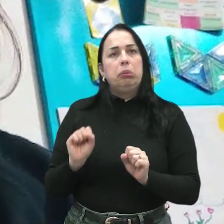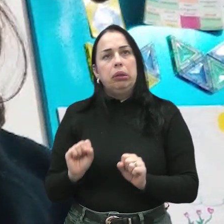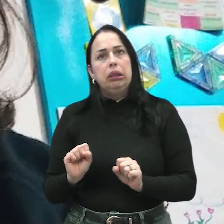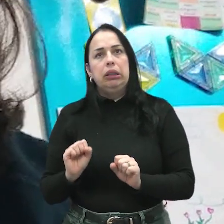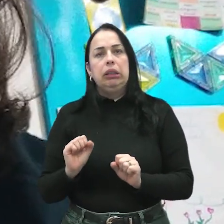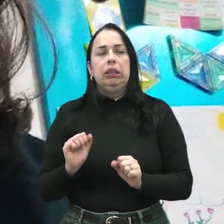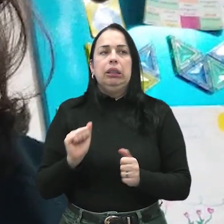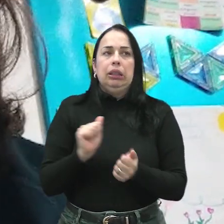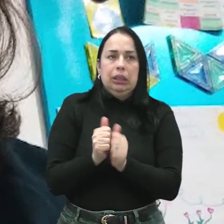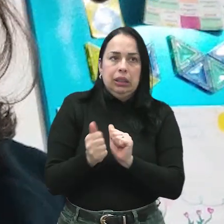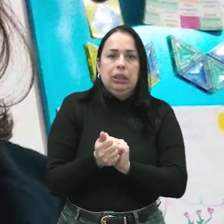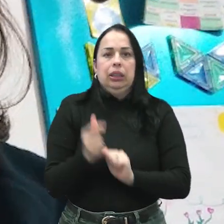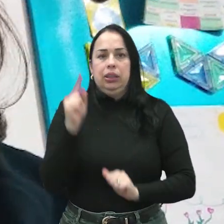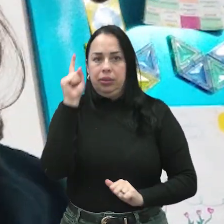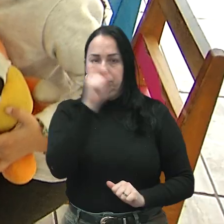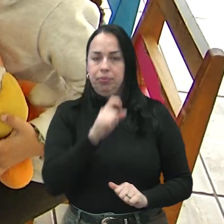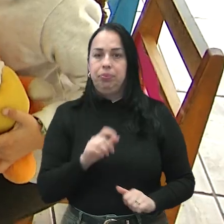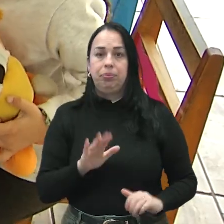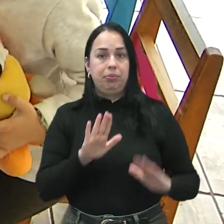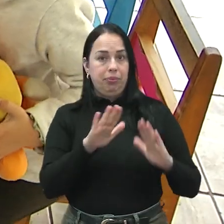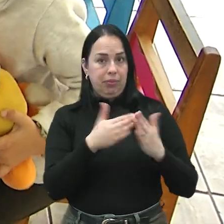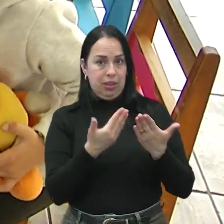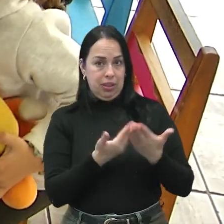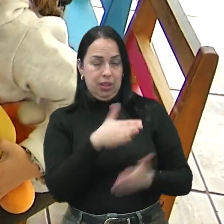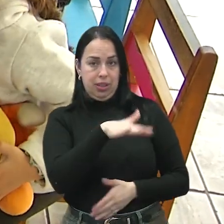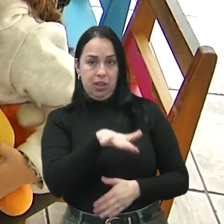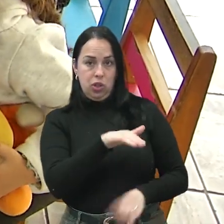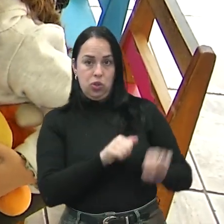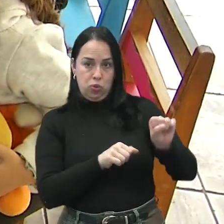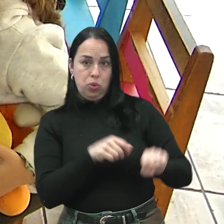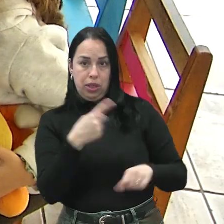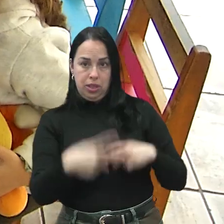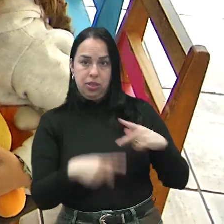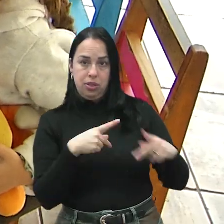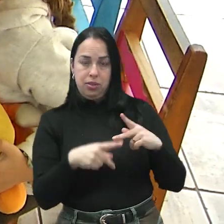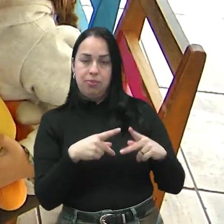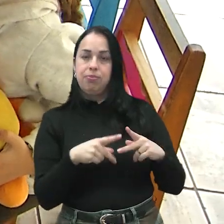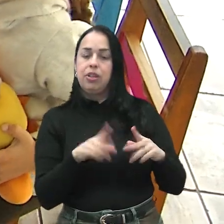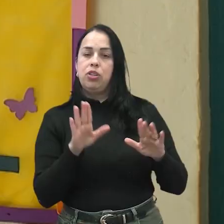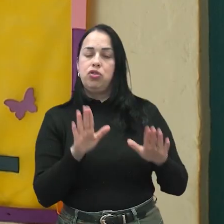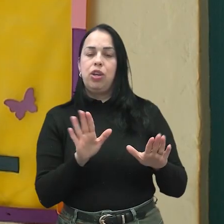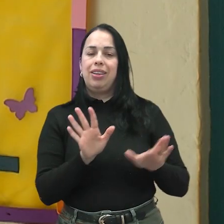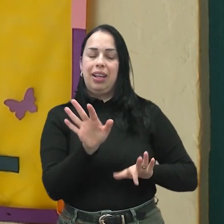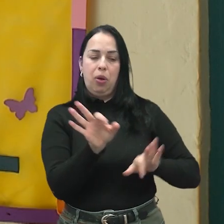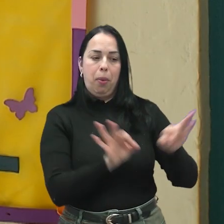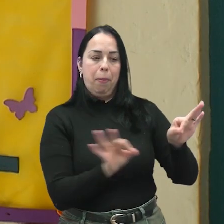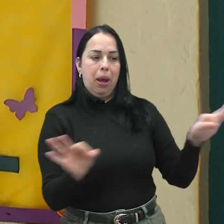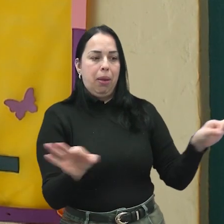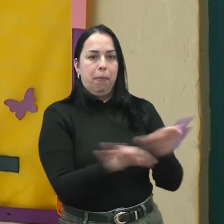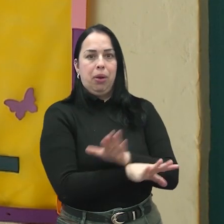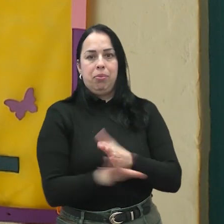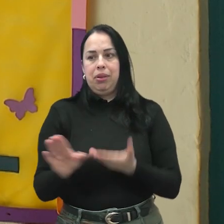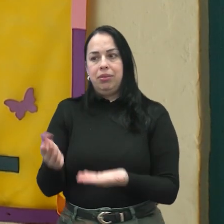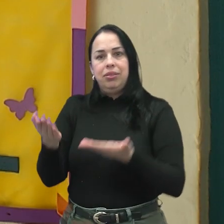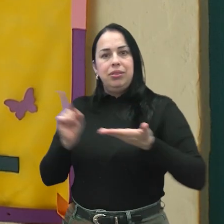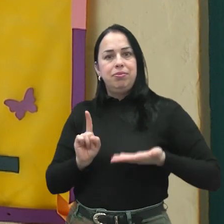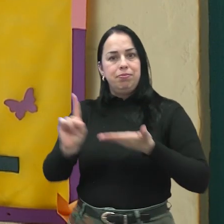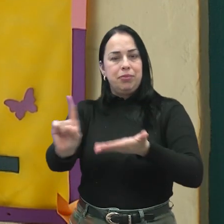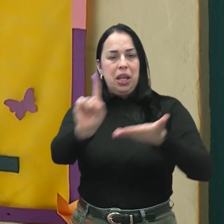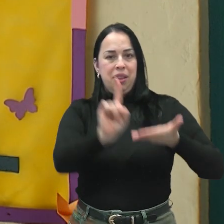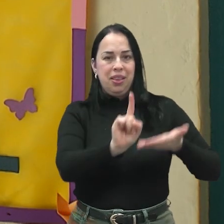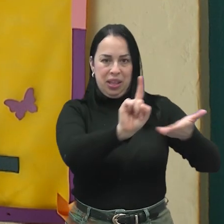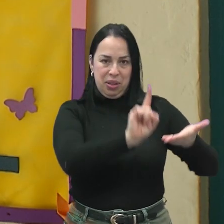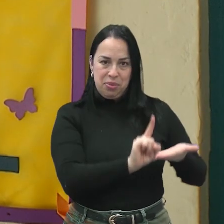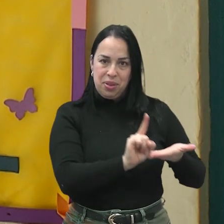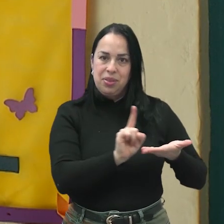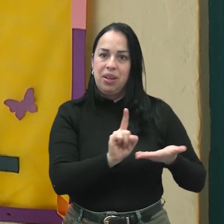uma dificuldade para se adaptar. E essa escola na Zona Sul de São José dos Campos já se prepara para receber os alunos